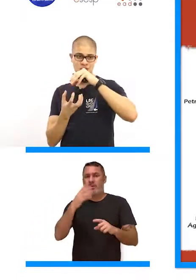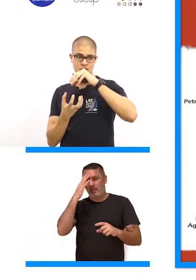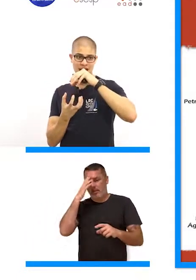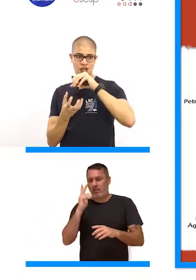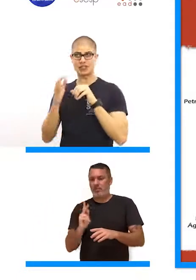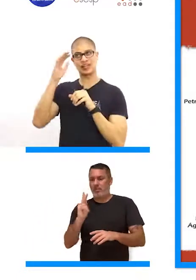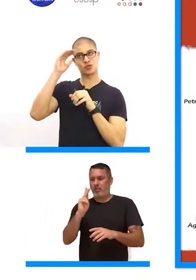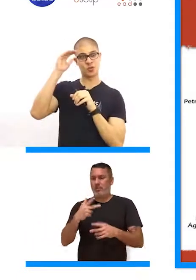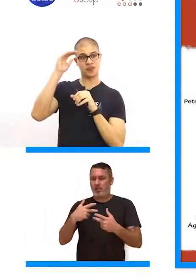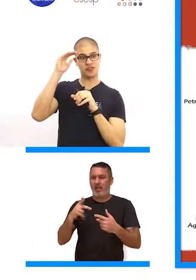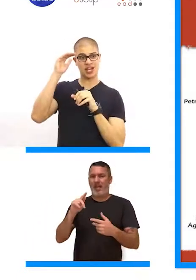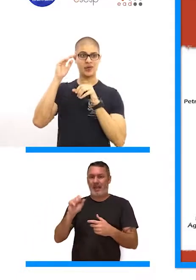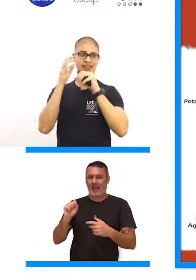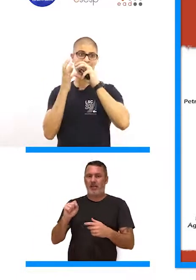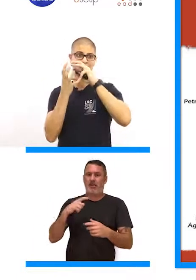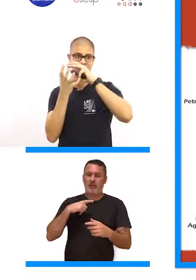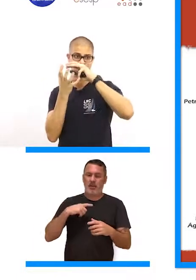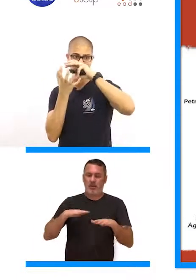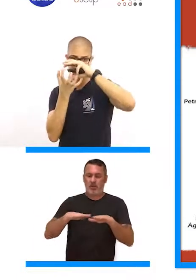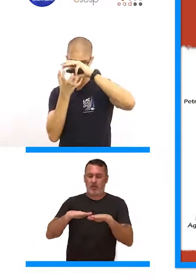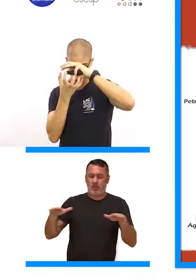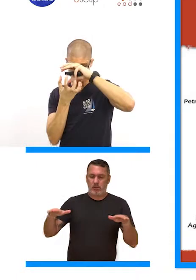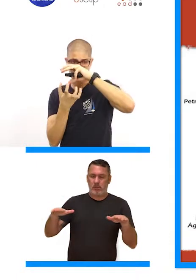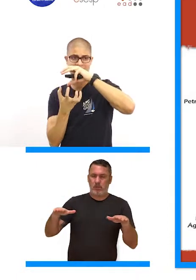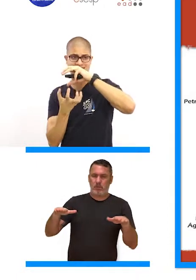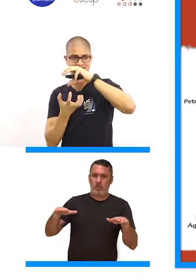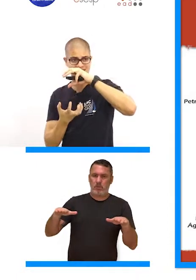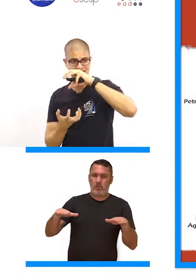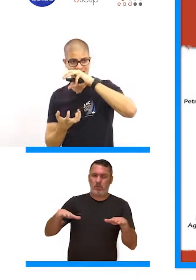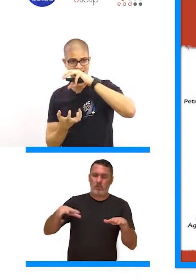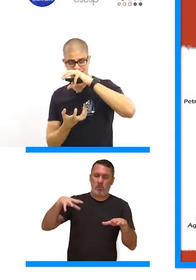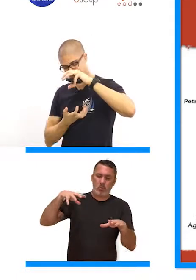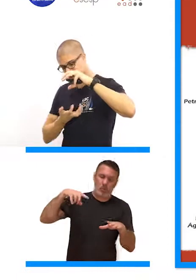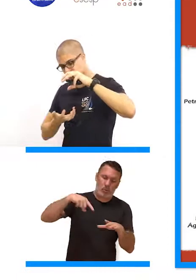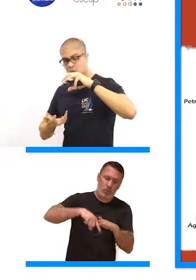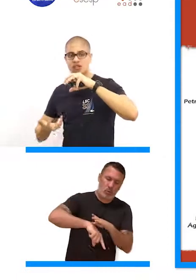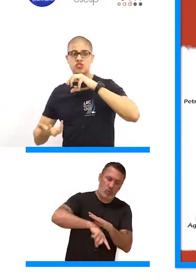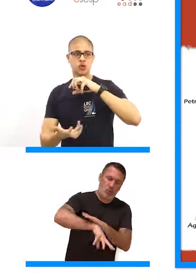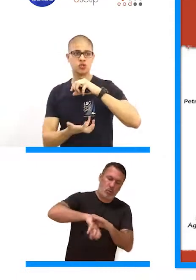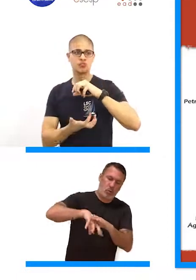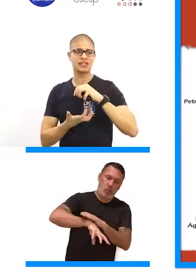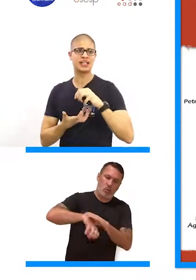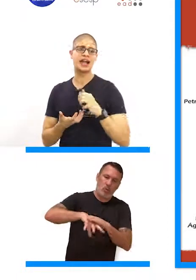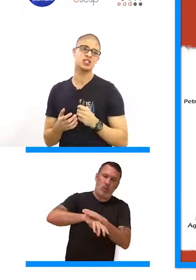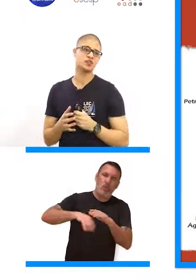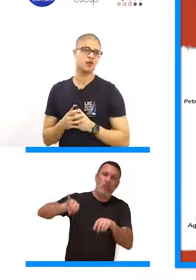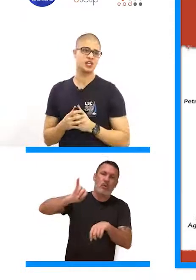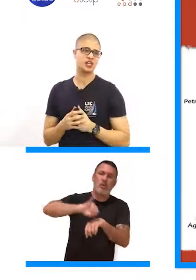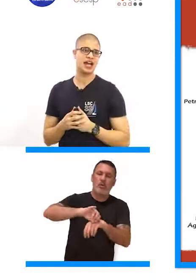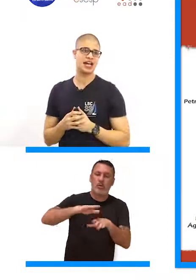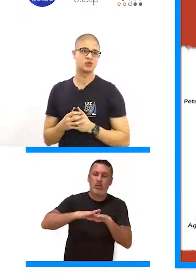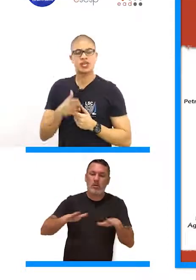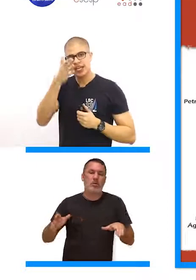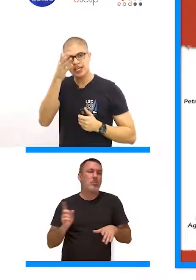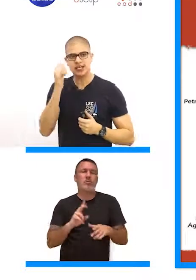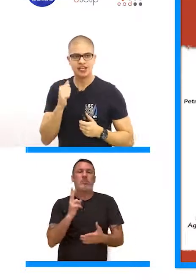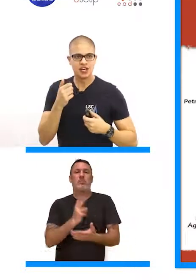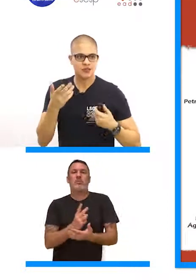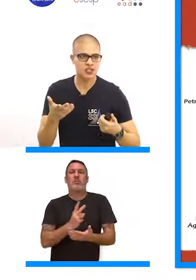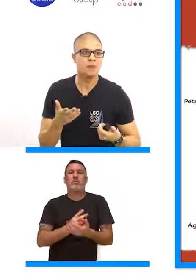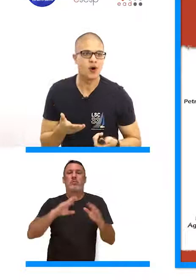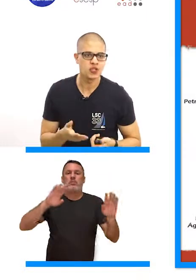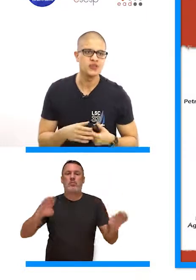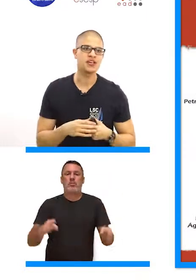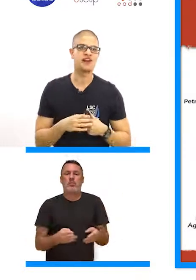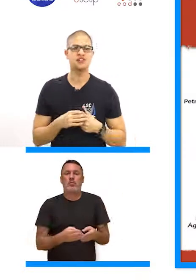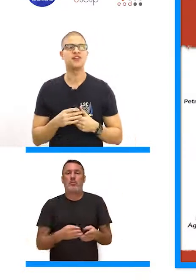tende a ser deslocado, o material superficial ele tende a ser deslocado e ocupar essas áreas de quais outros materiais foram retirados. E aí